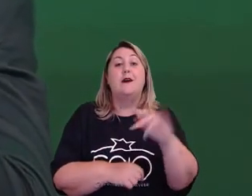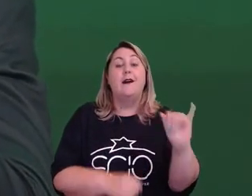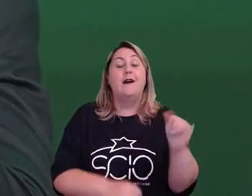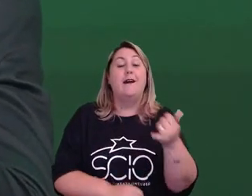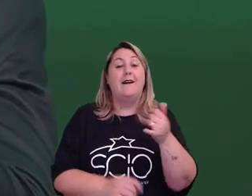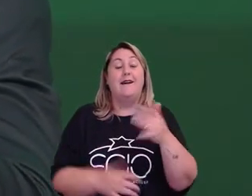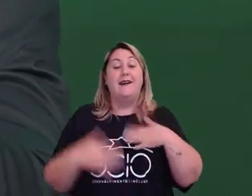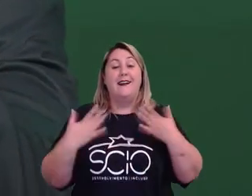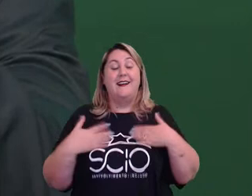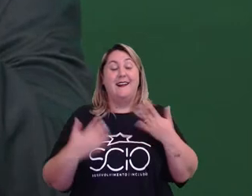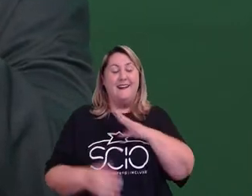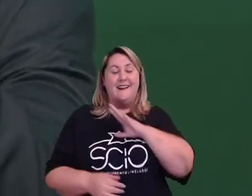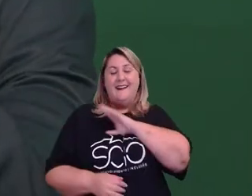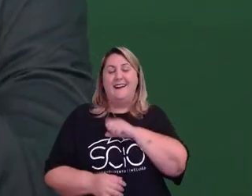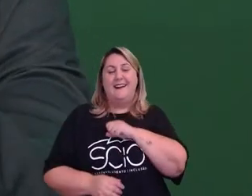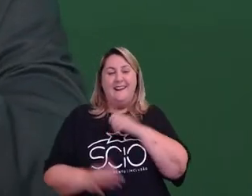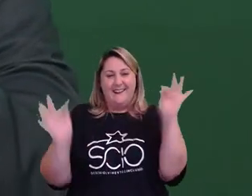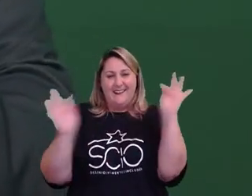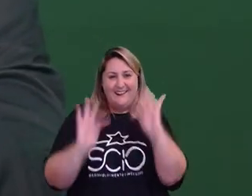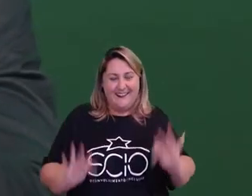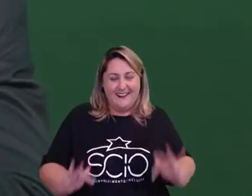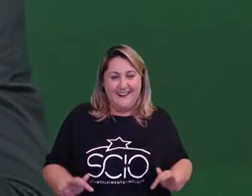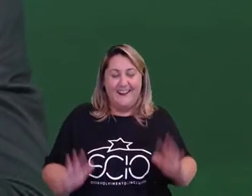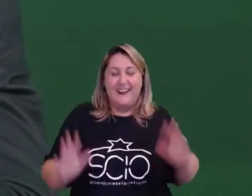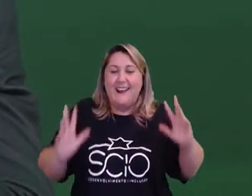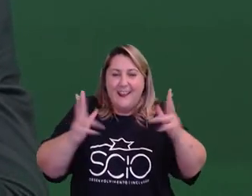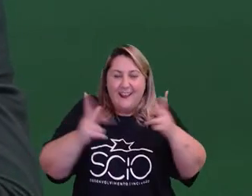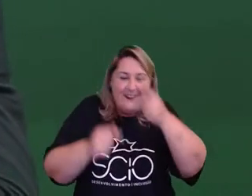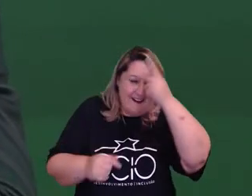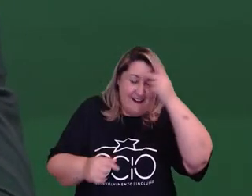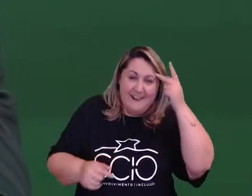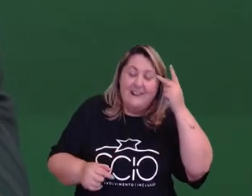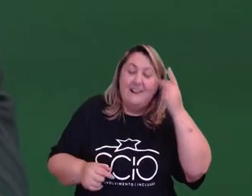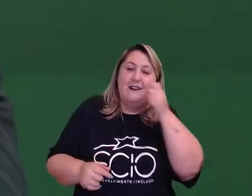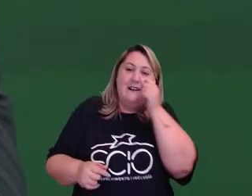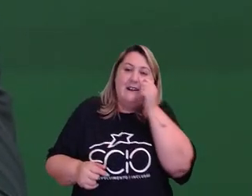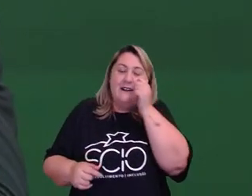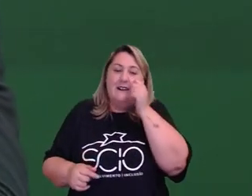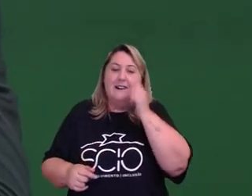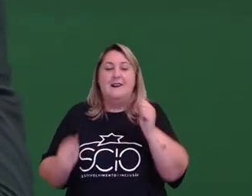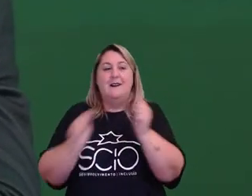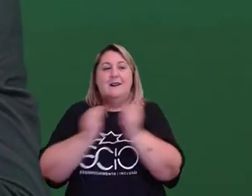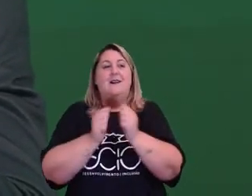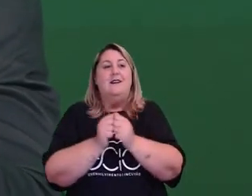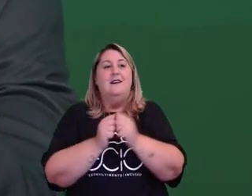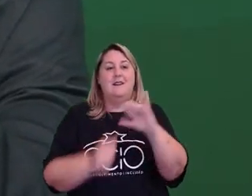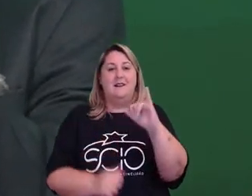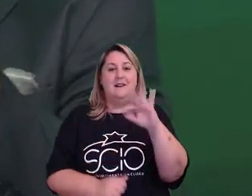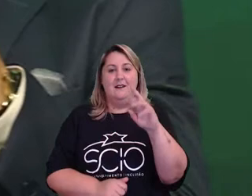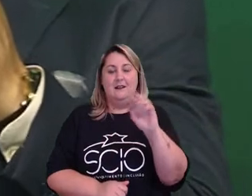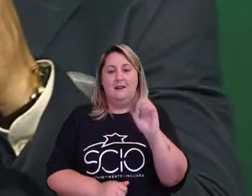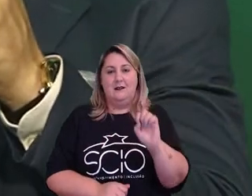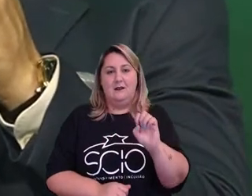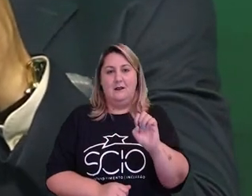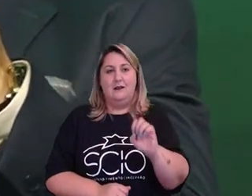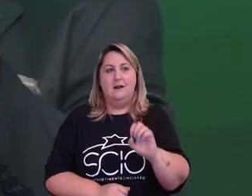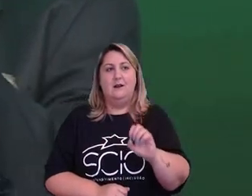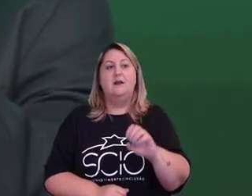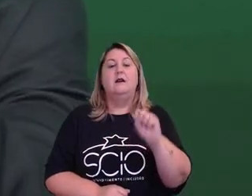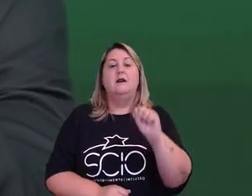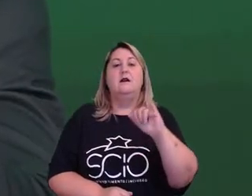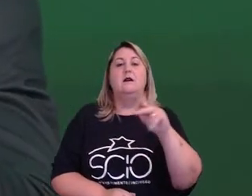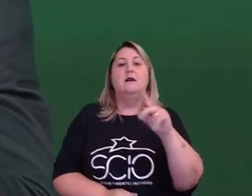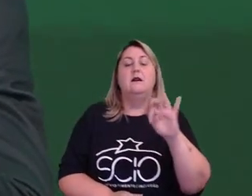levar alegria, amor, felicidade para todas essas pessoas que estão ao vivo conosco. Citrusuco, Cipate,